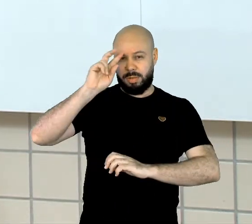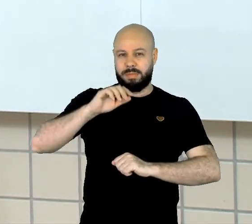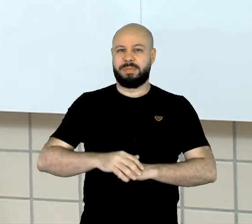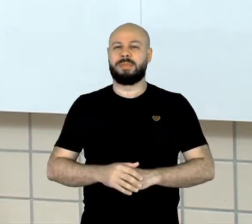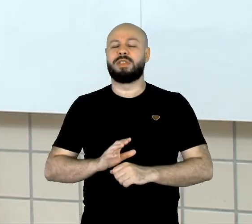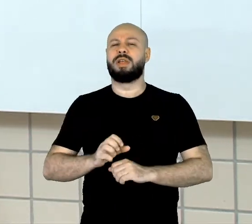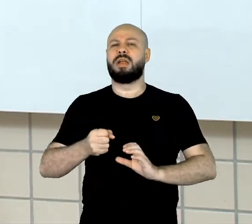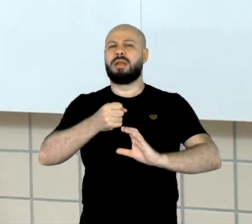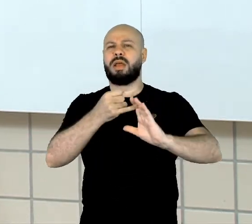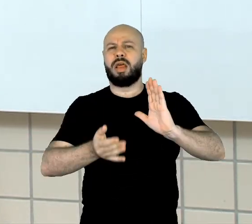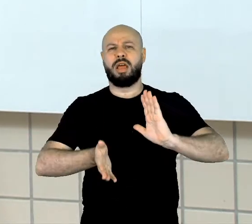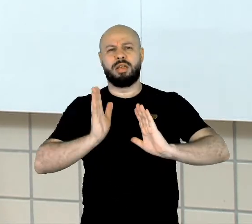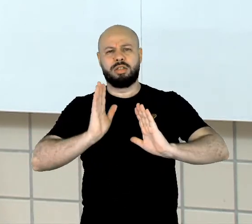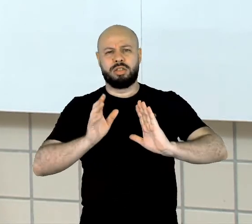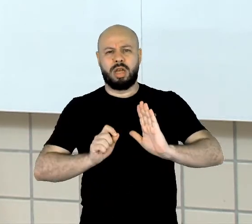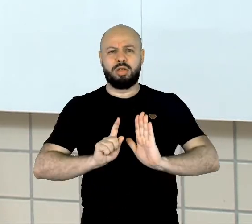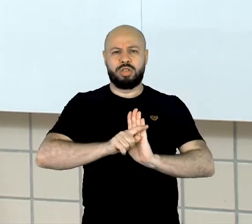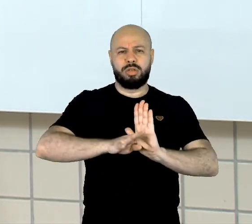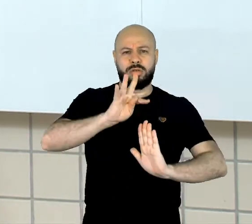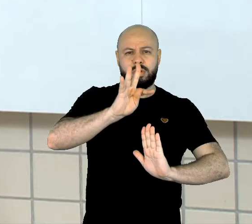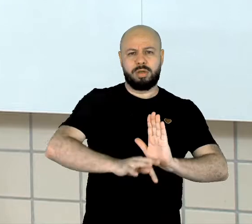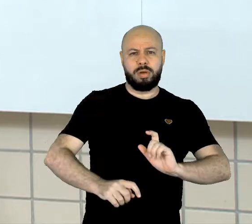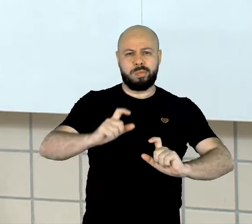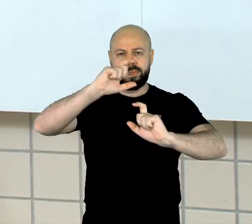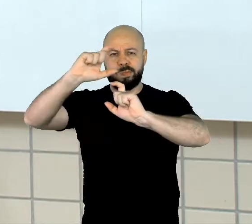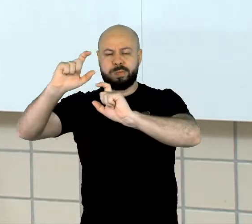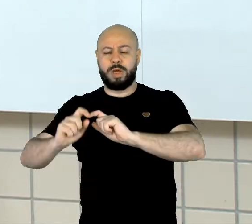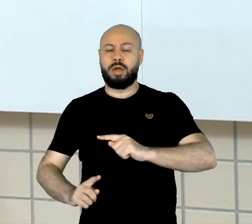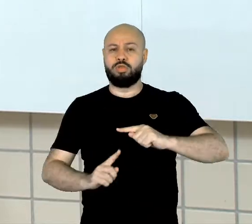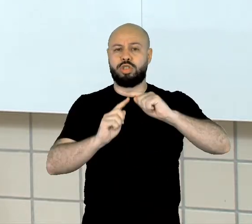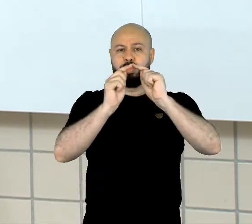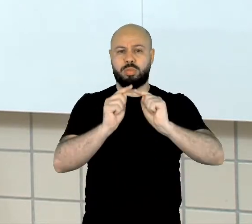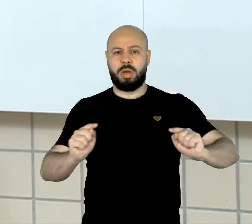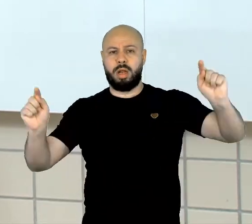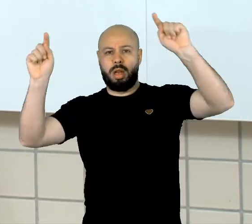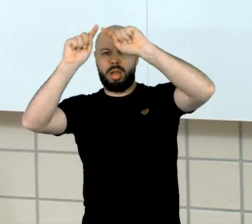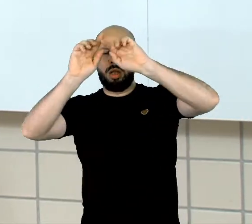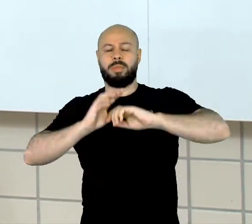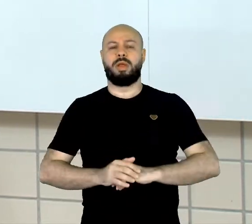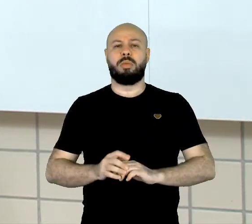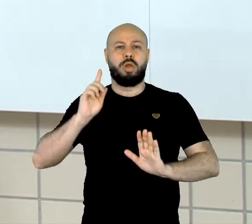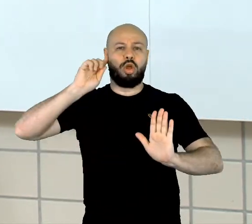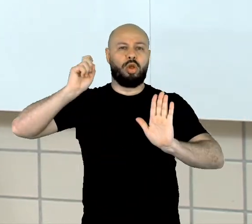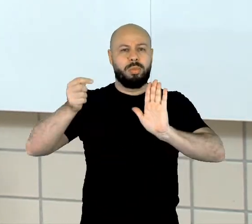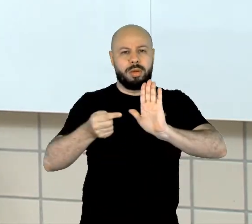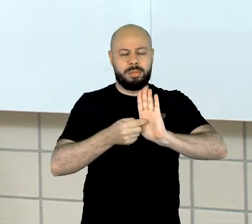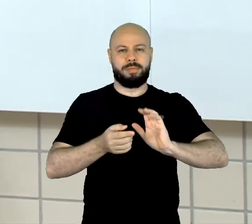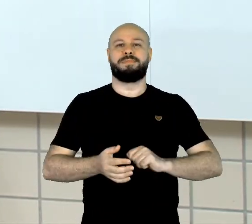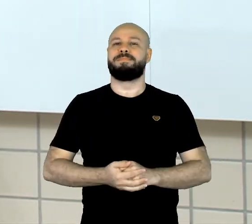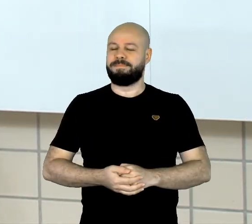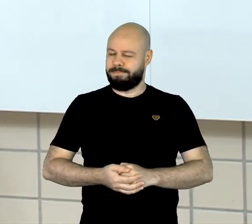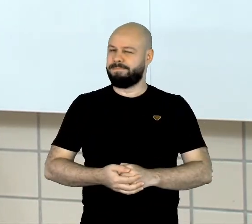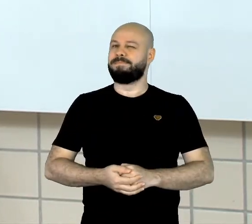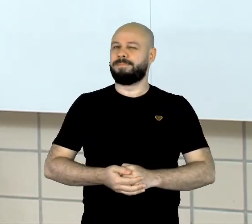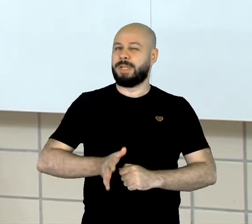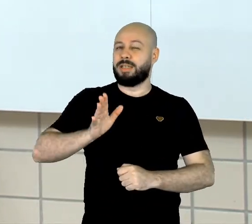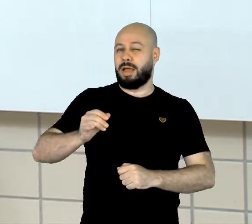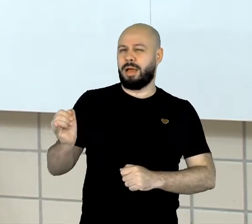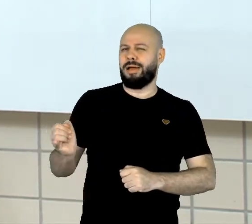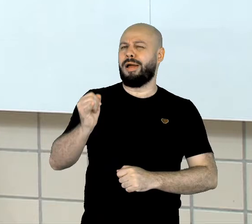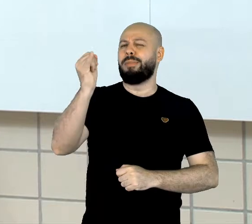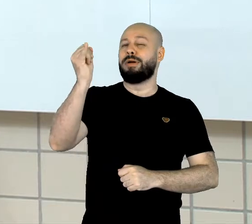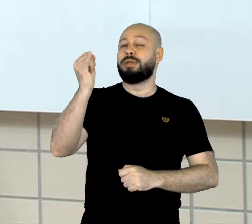as características desse gênero textual, os tipos de balões, as onomatopeias, já vimos a